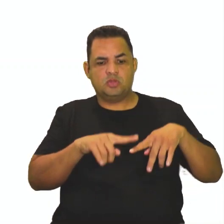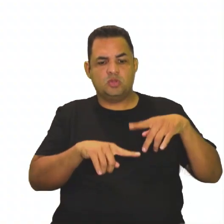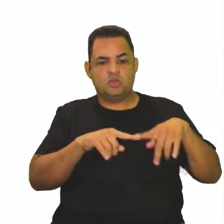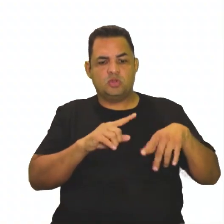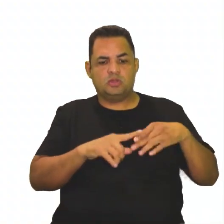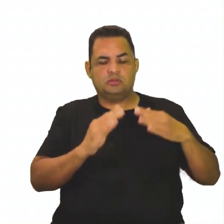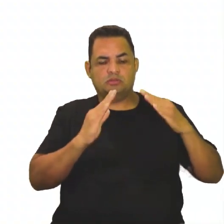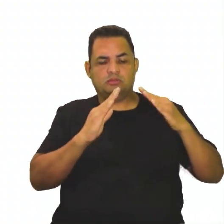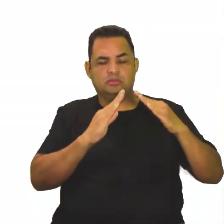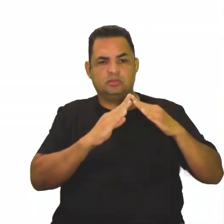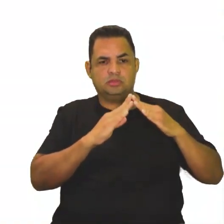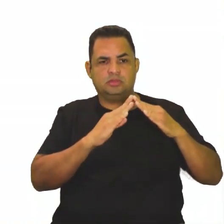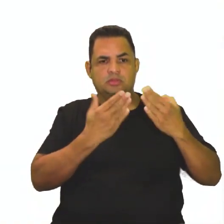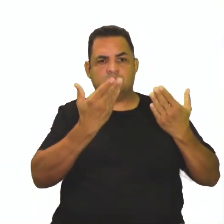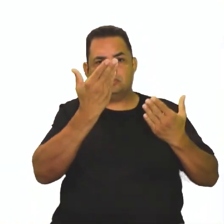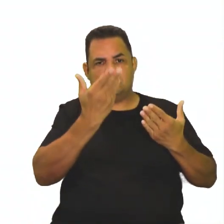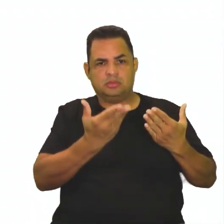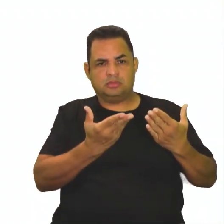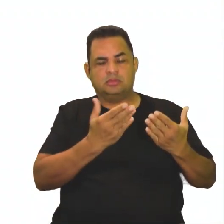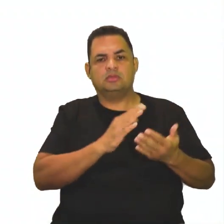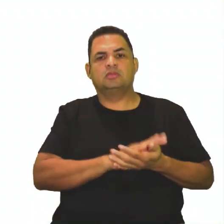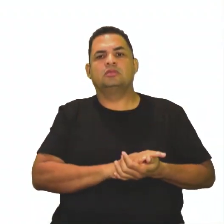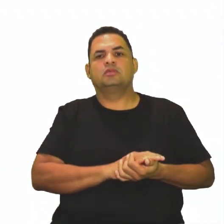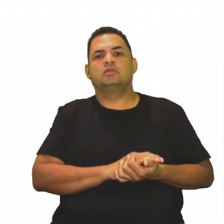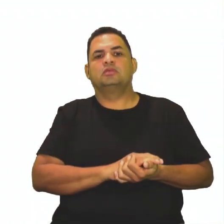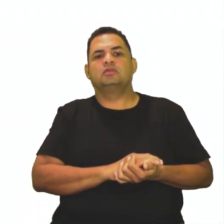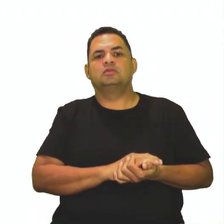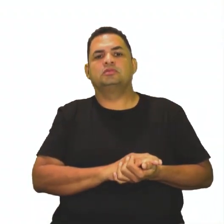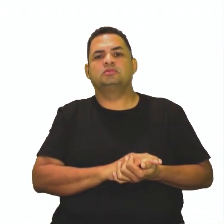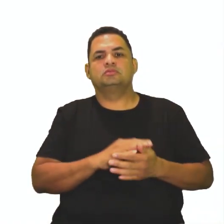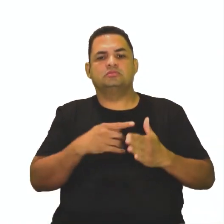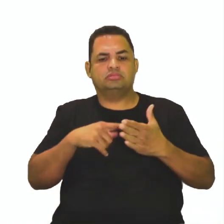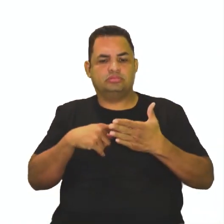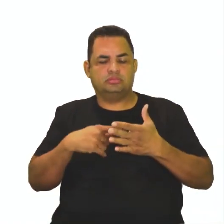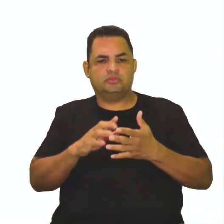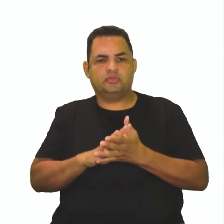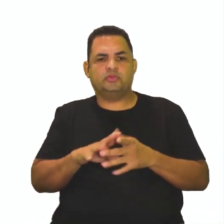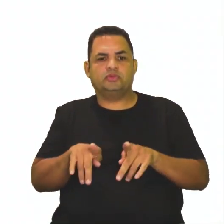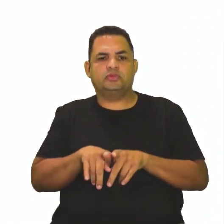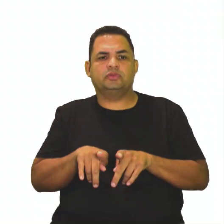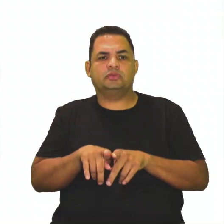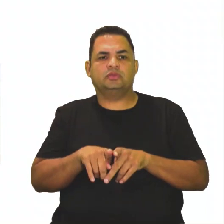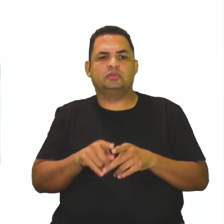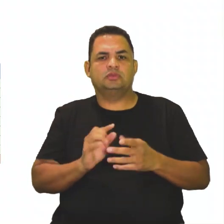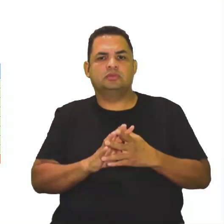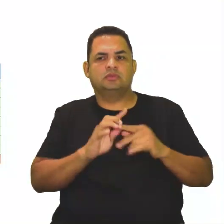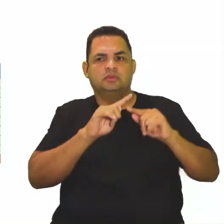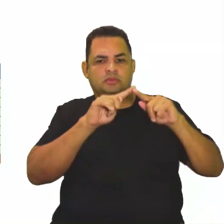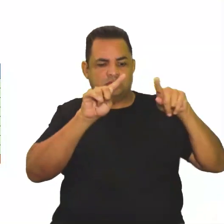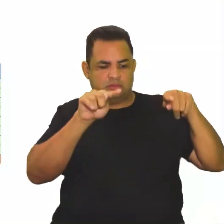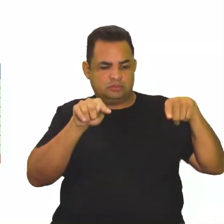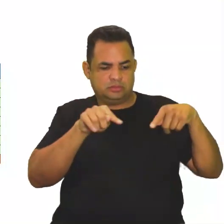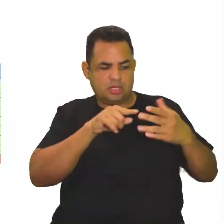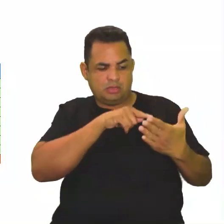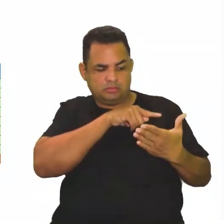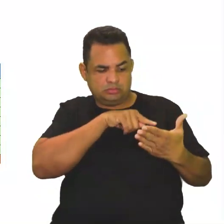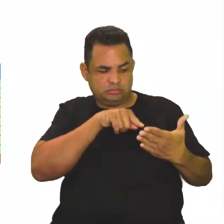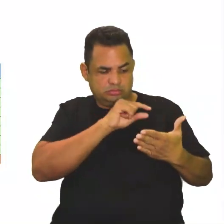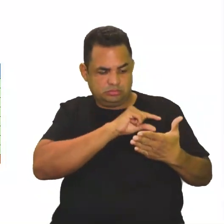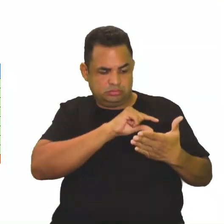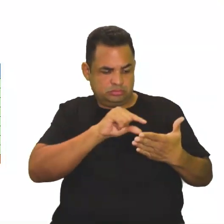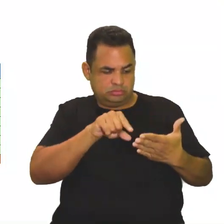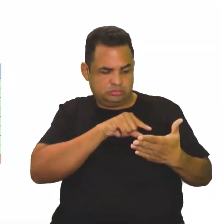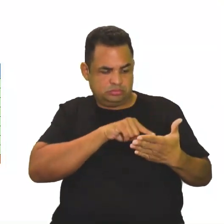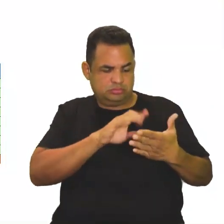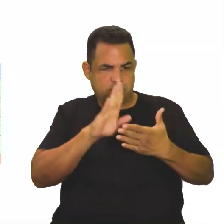e motores? Falei para vocês que nos manuais dos eletrodomésticos vem, né, as especificações. Quais